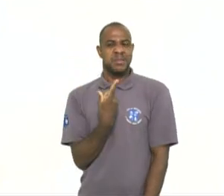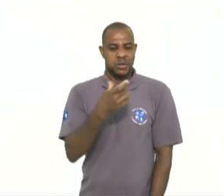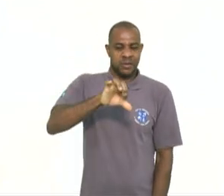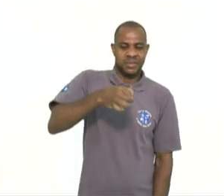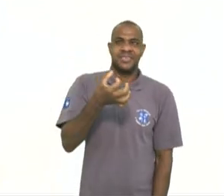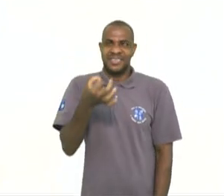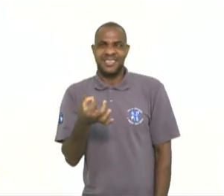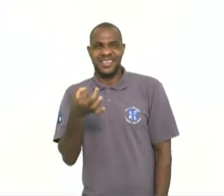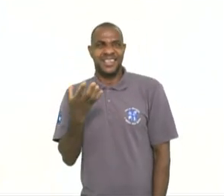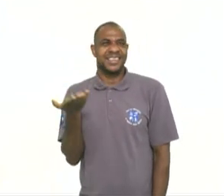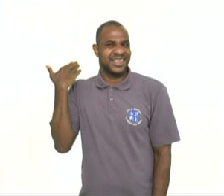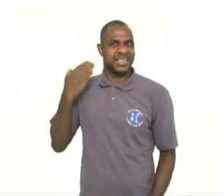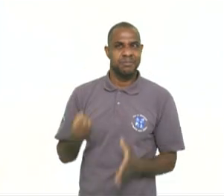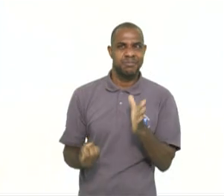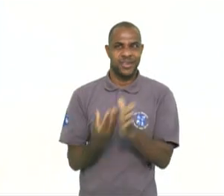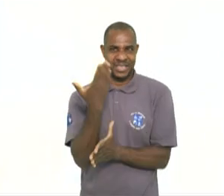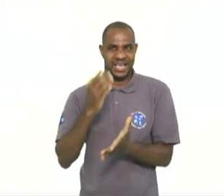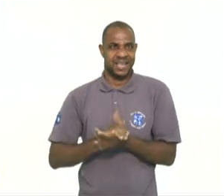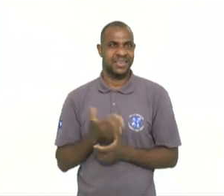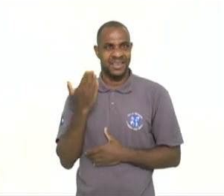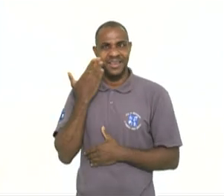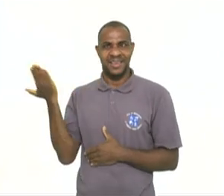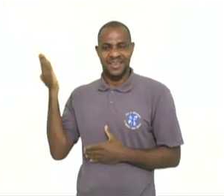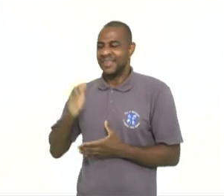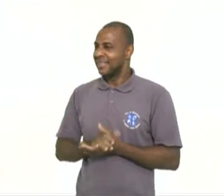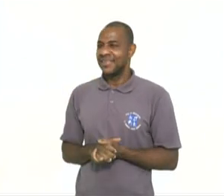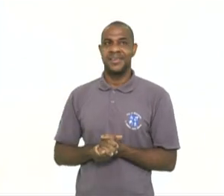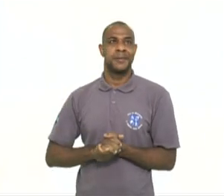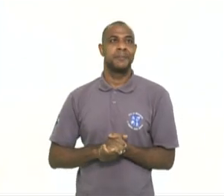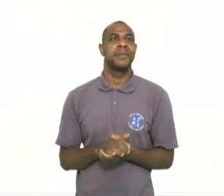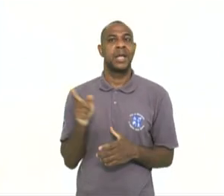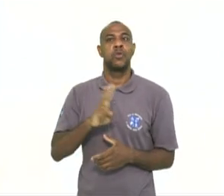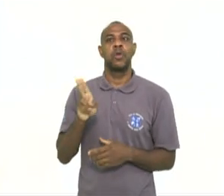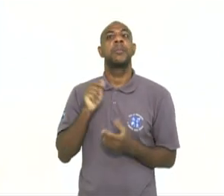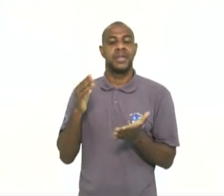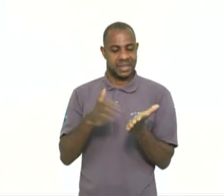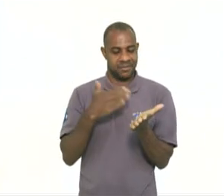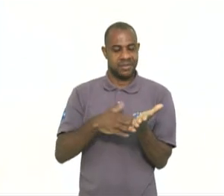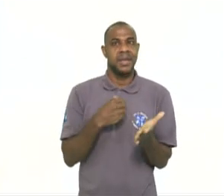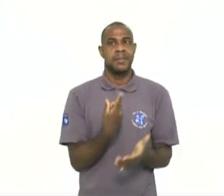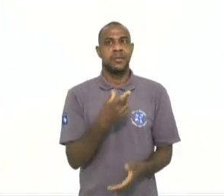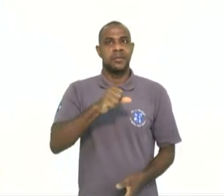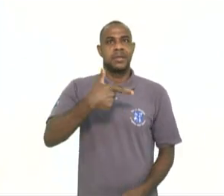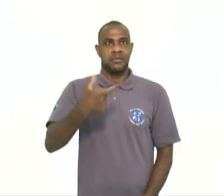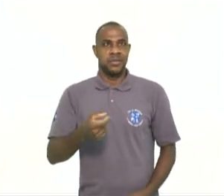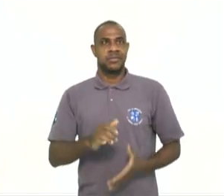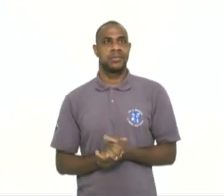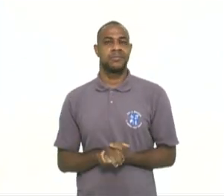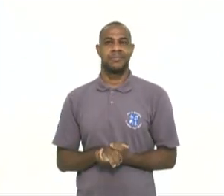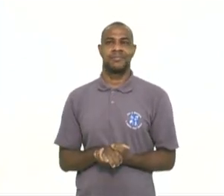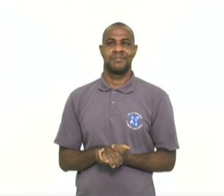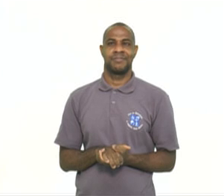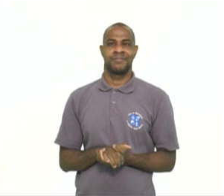encontra por exemplo e até hoje em dia a gente chama dividir porque era o nome dessa revista em 1920